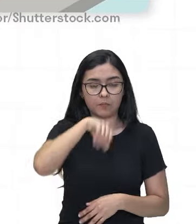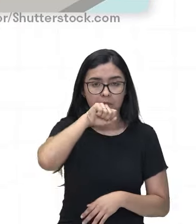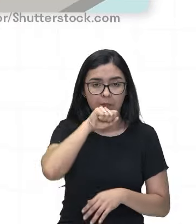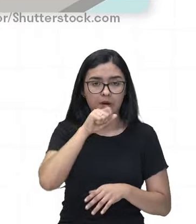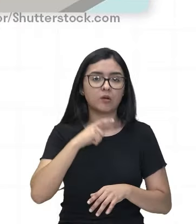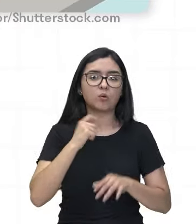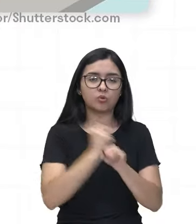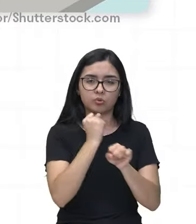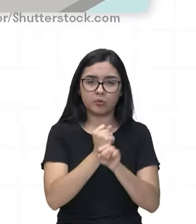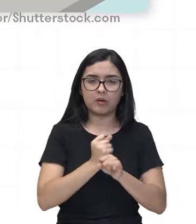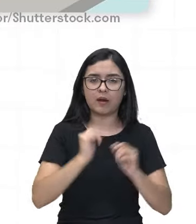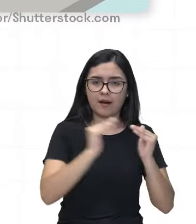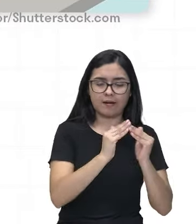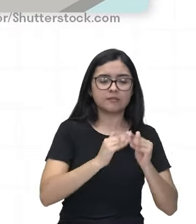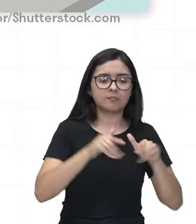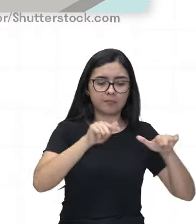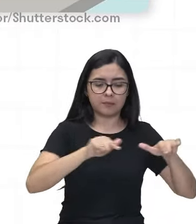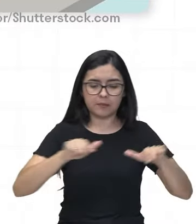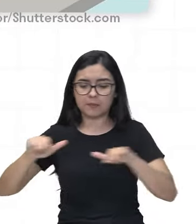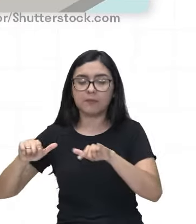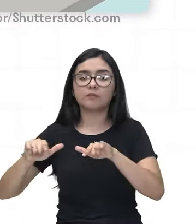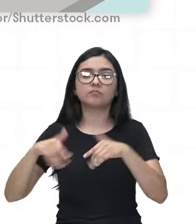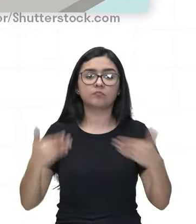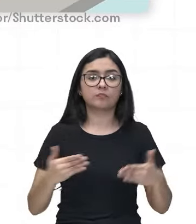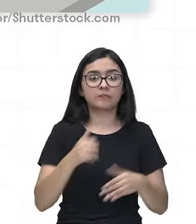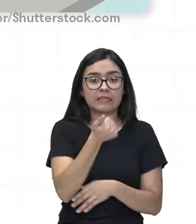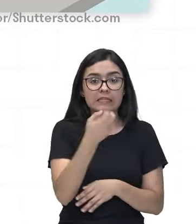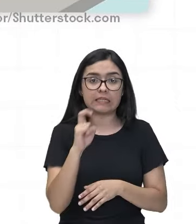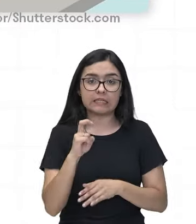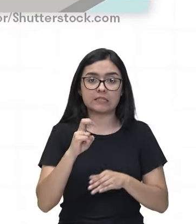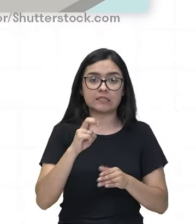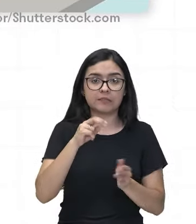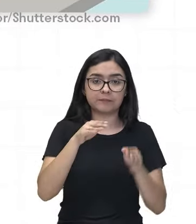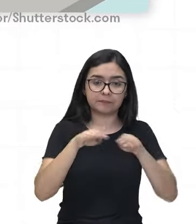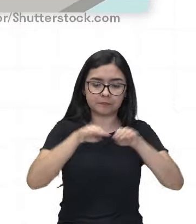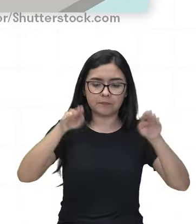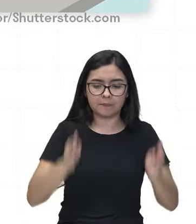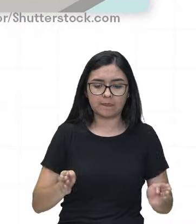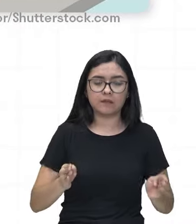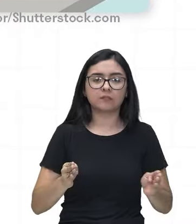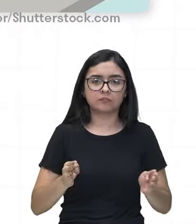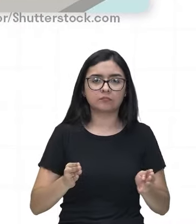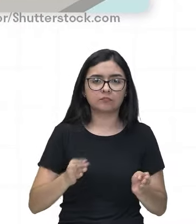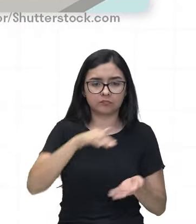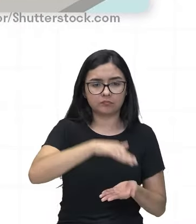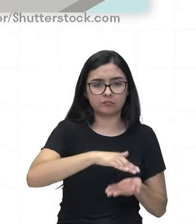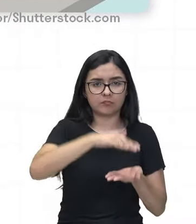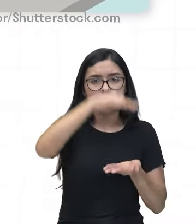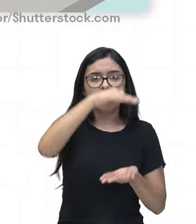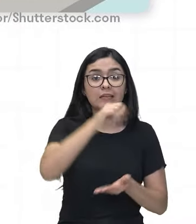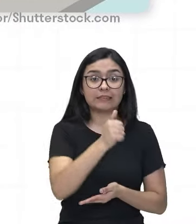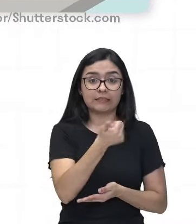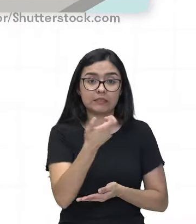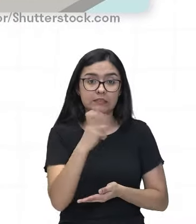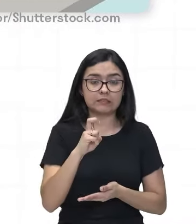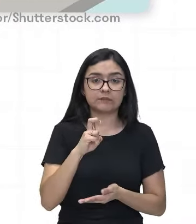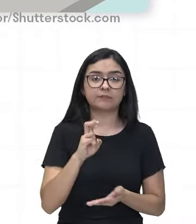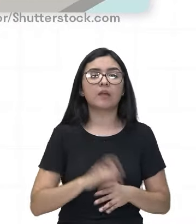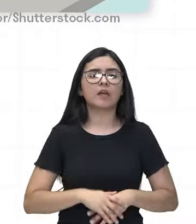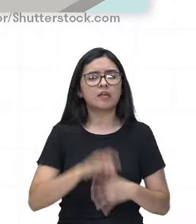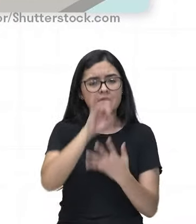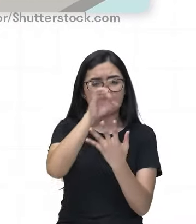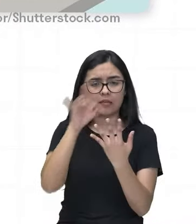casa e decidiu adquirir 15 caixas de um piso específico, sendo que cada caixa